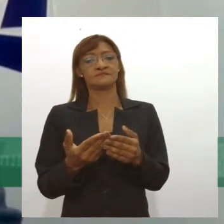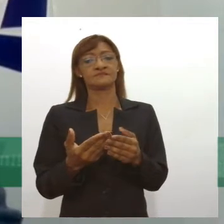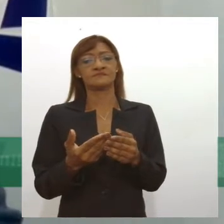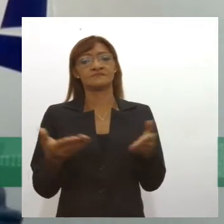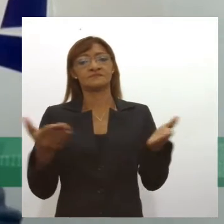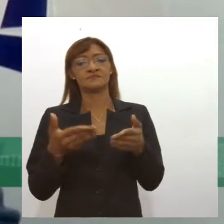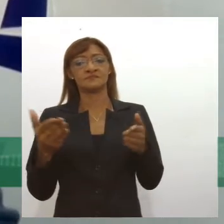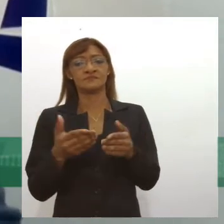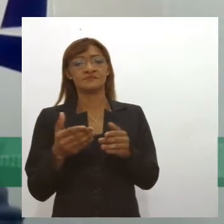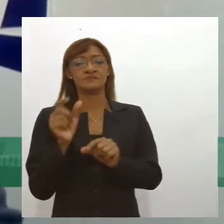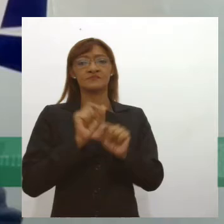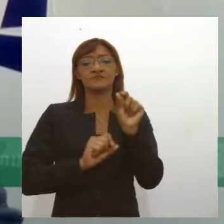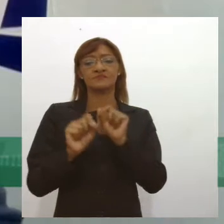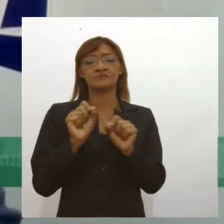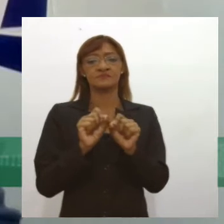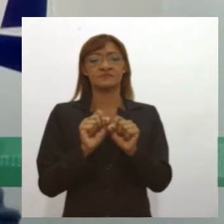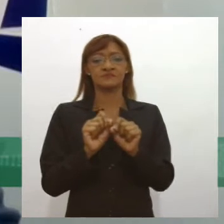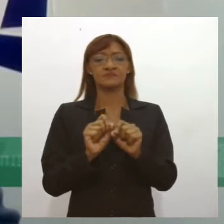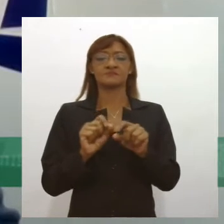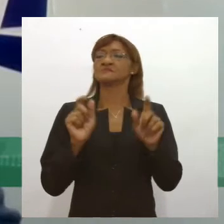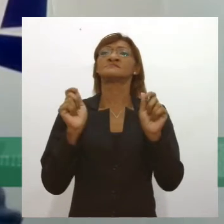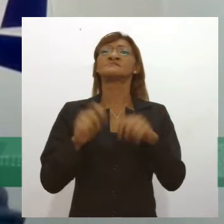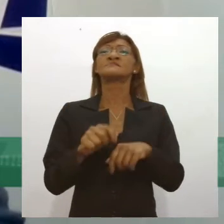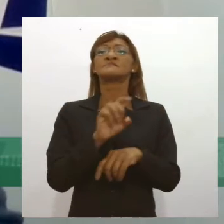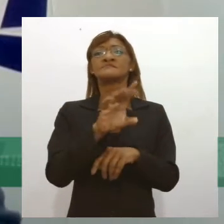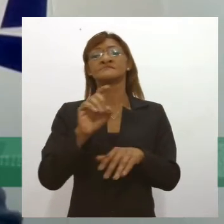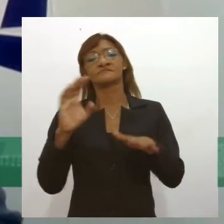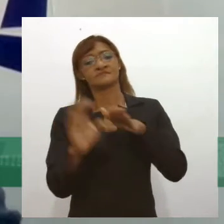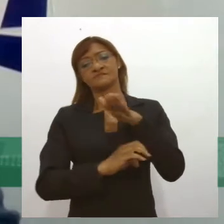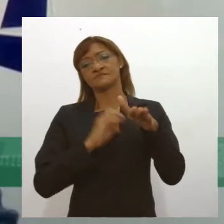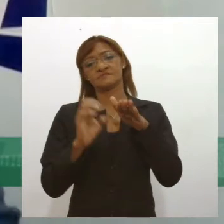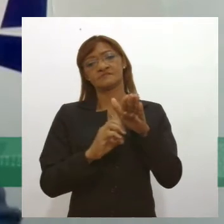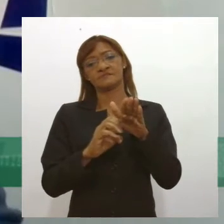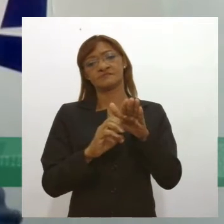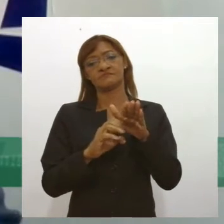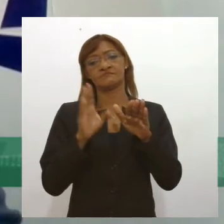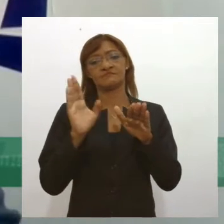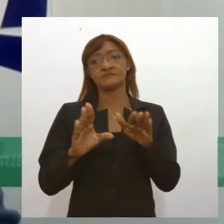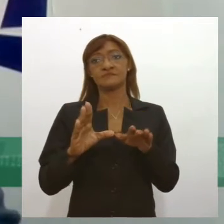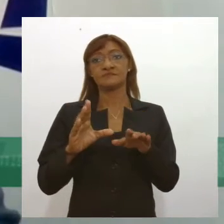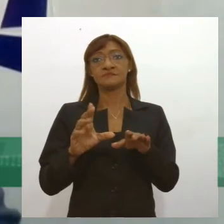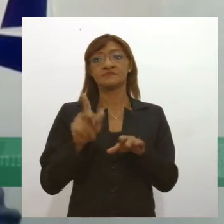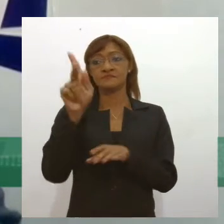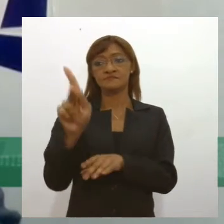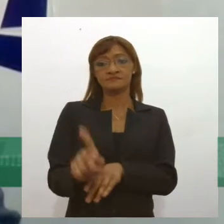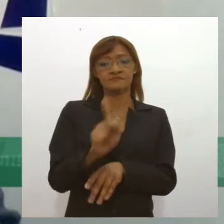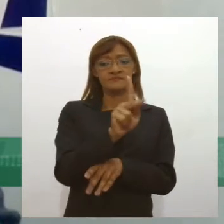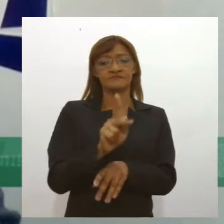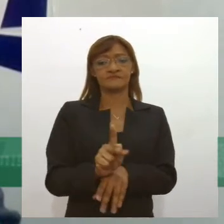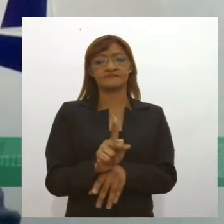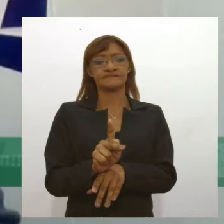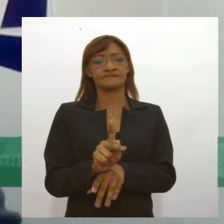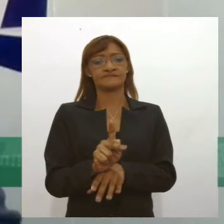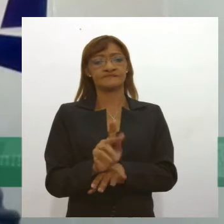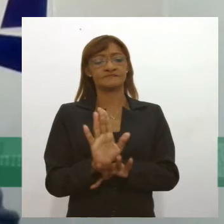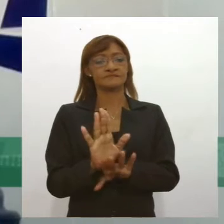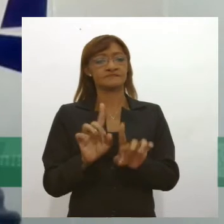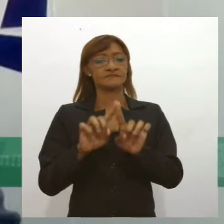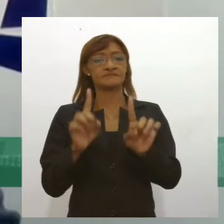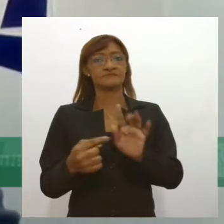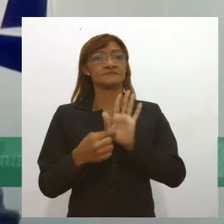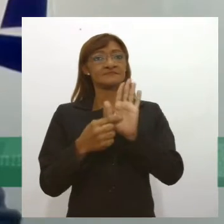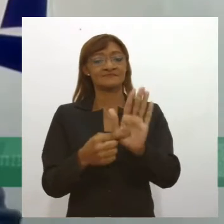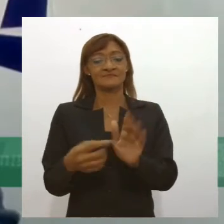minimizada. Então, fazendo com que essas empresas possam ser uma sociedade anônima, mas na figura, nessa